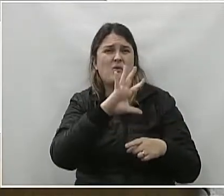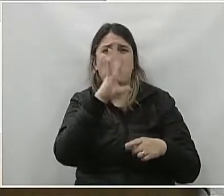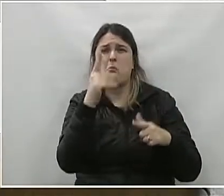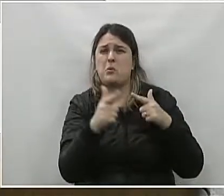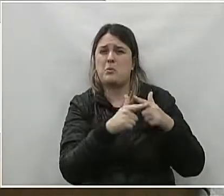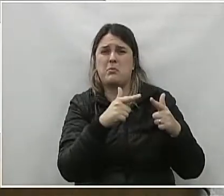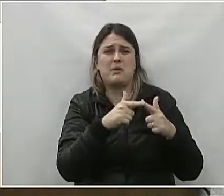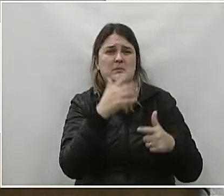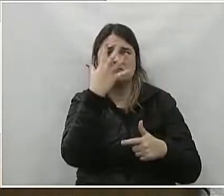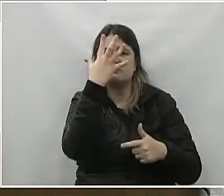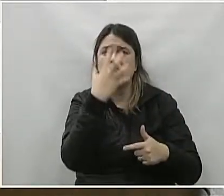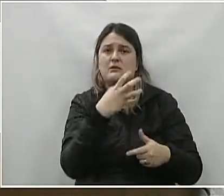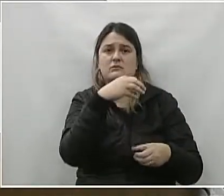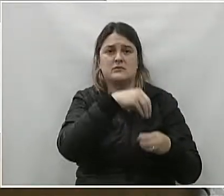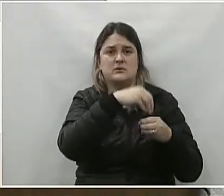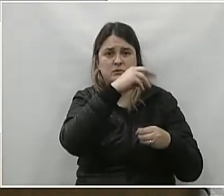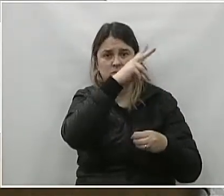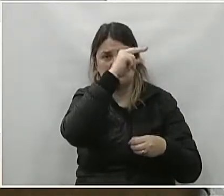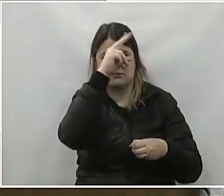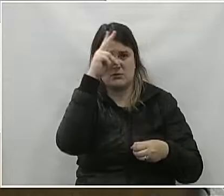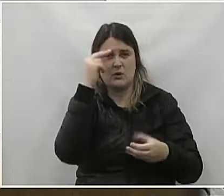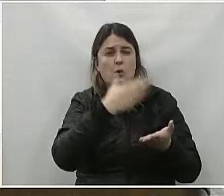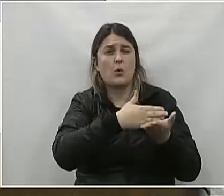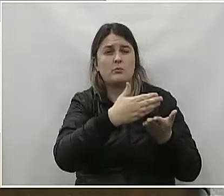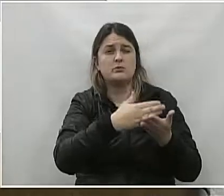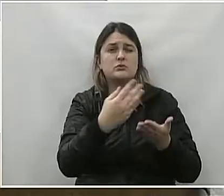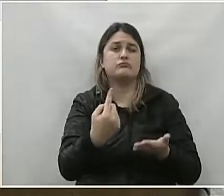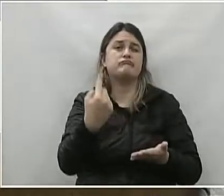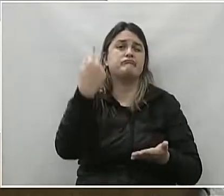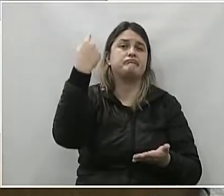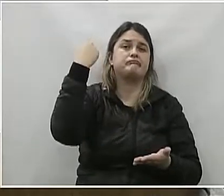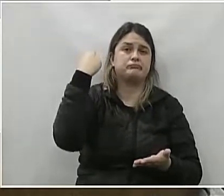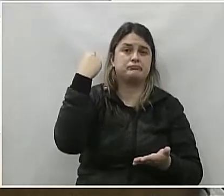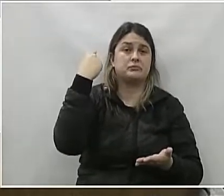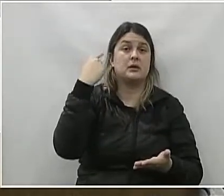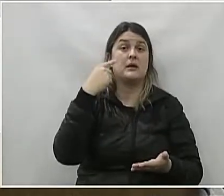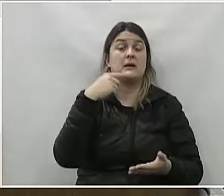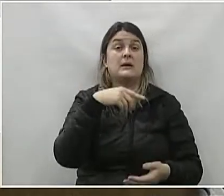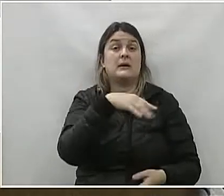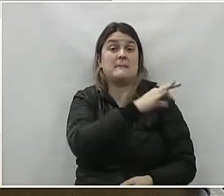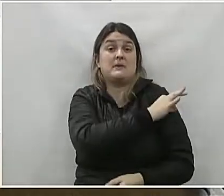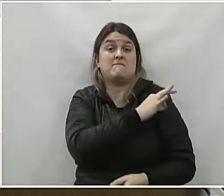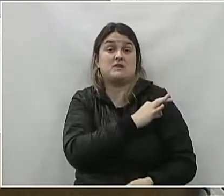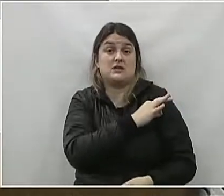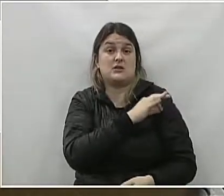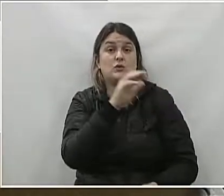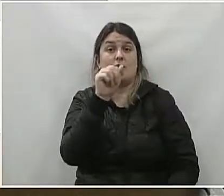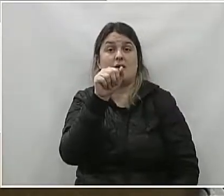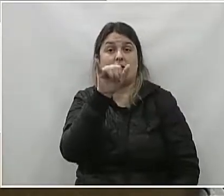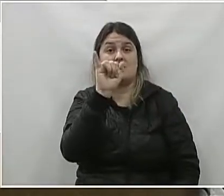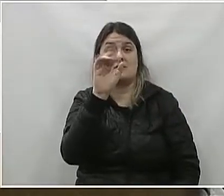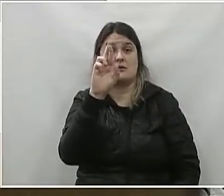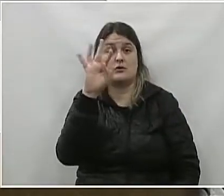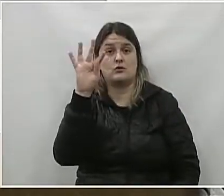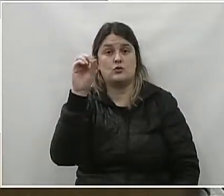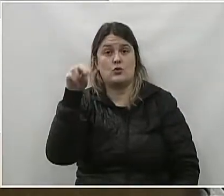prefeitura. Esse rombo começou lá atrás, quando o ex-prefeito Ayrton